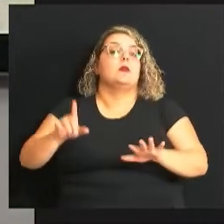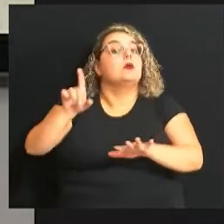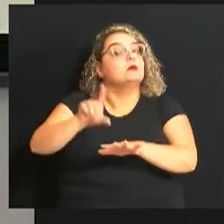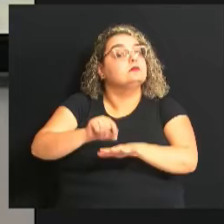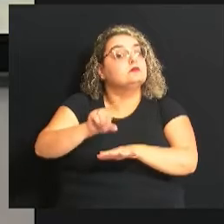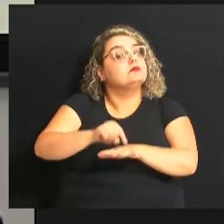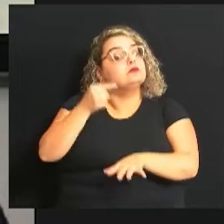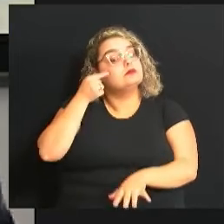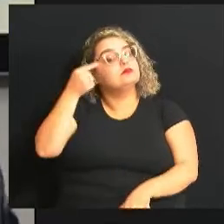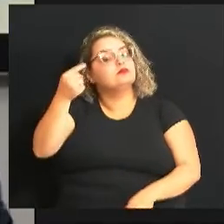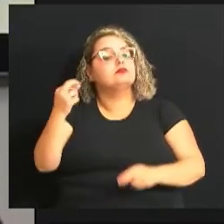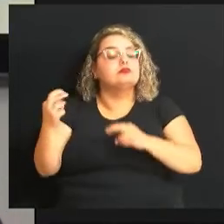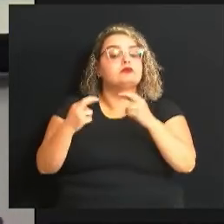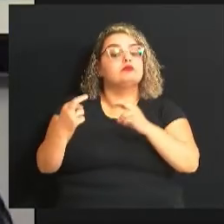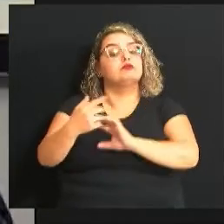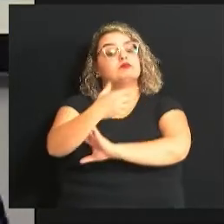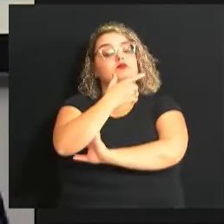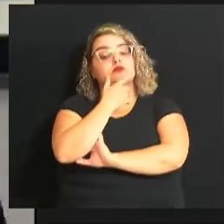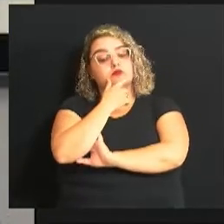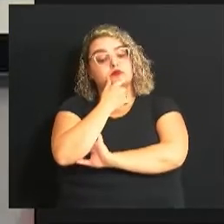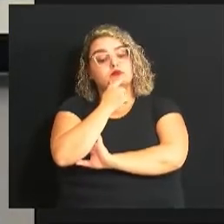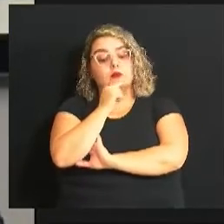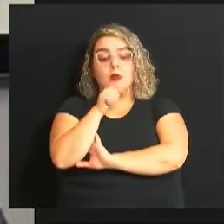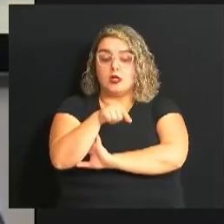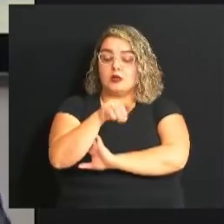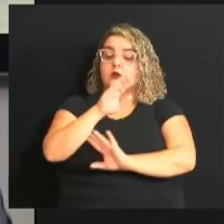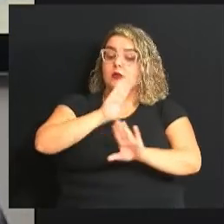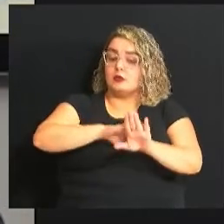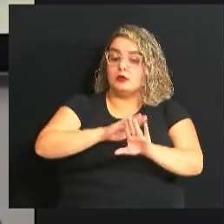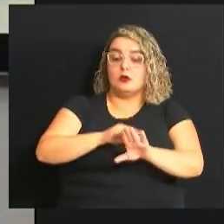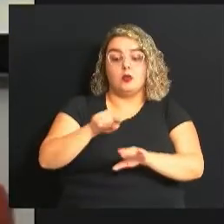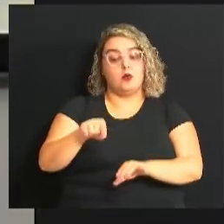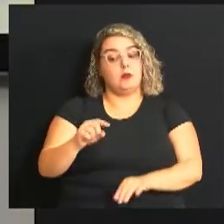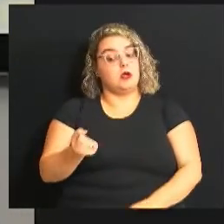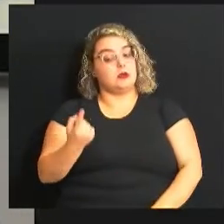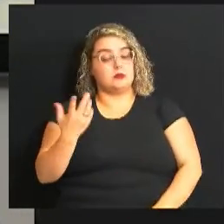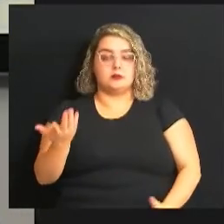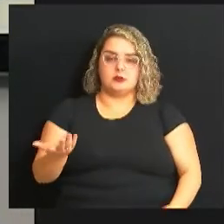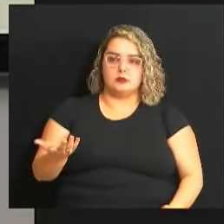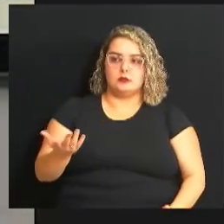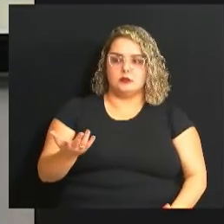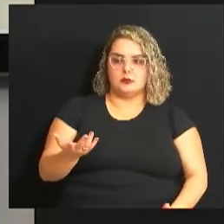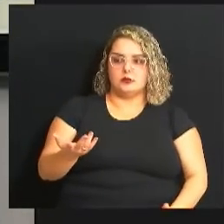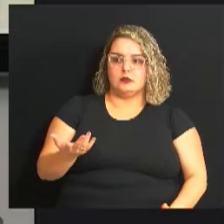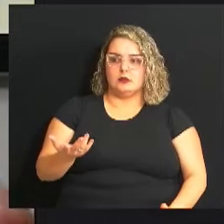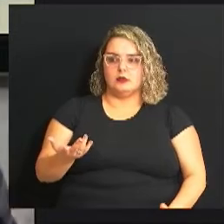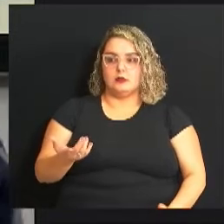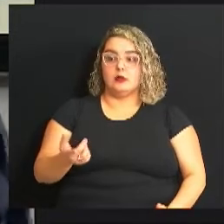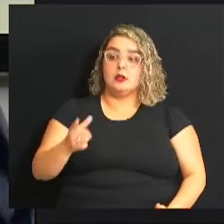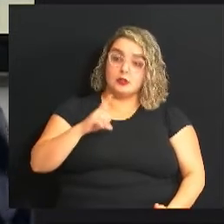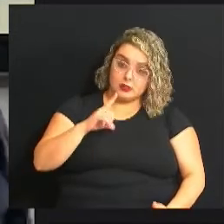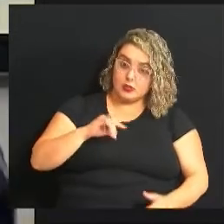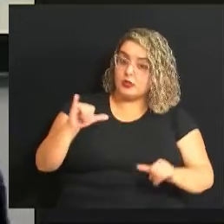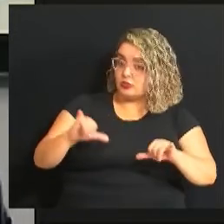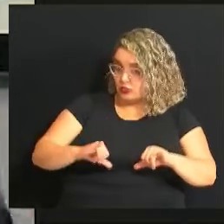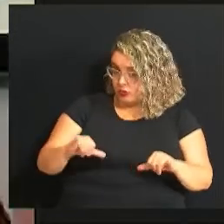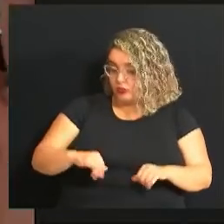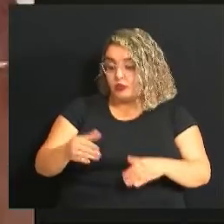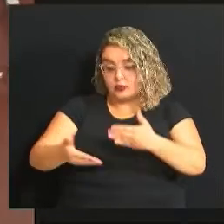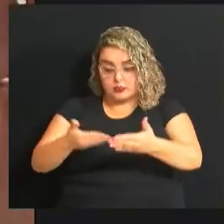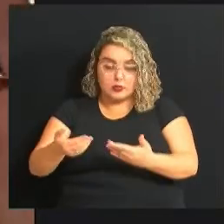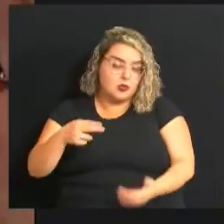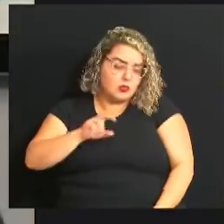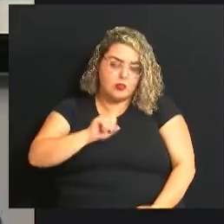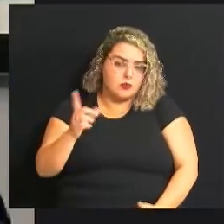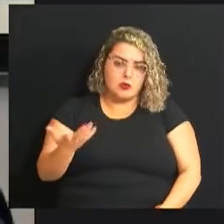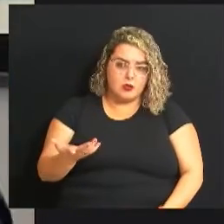faz a gente entender, não, isso está funcional, ou, em outras palavras, está trazendo sofrimento e vale a pena tratar ou não. Essa